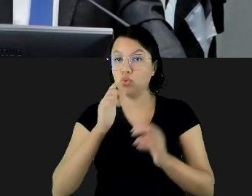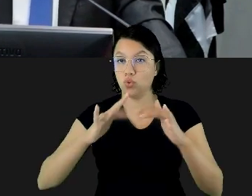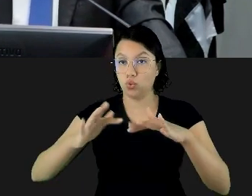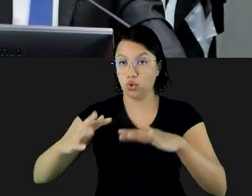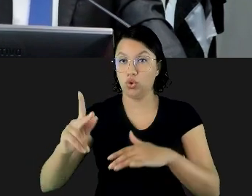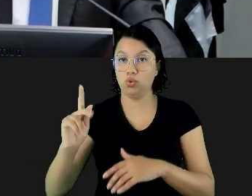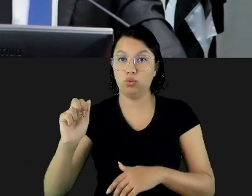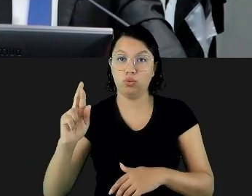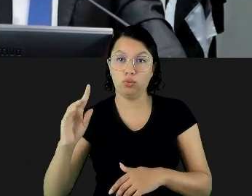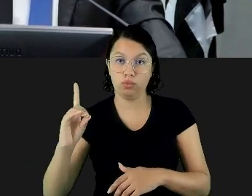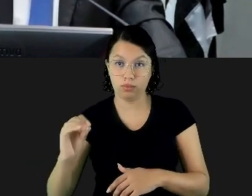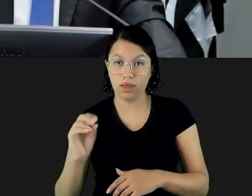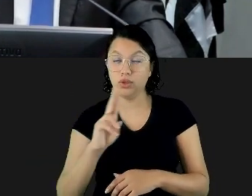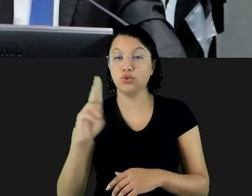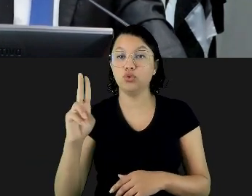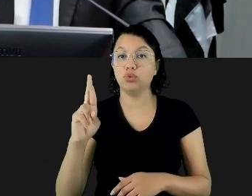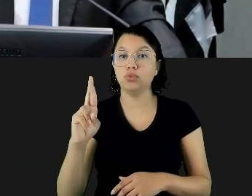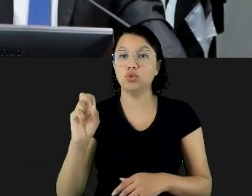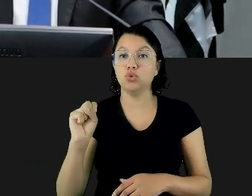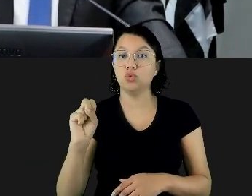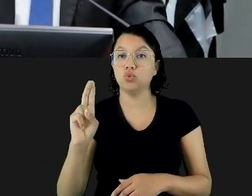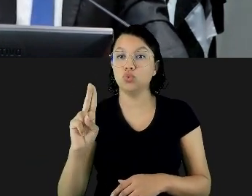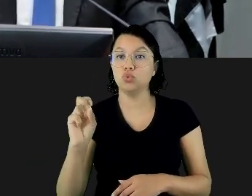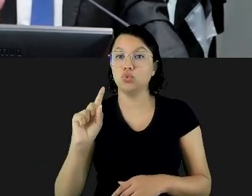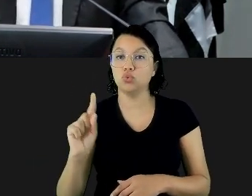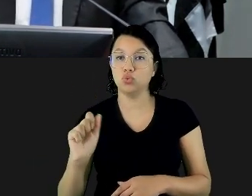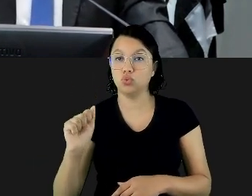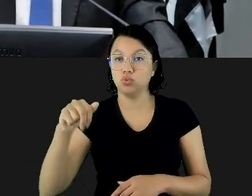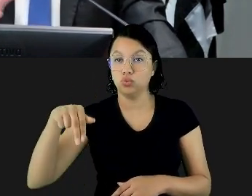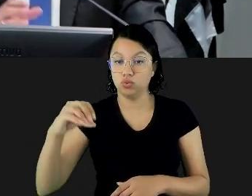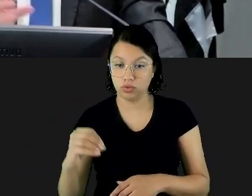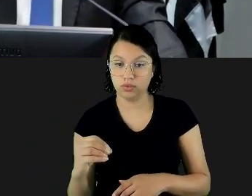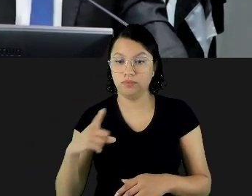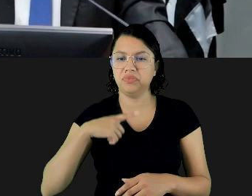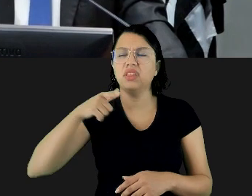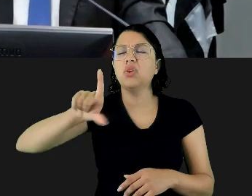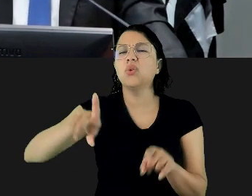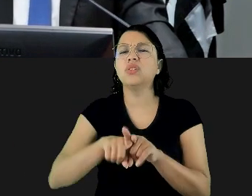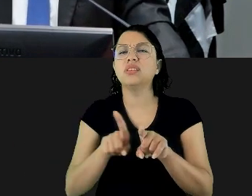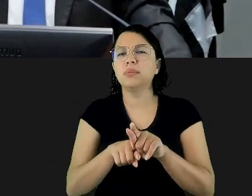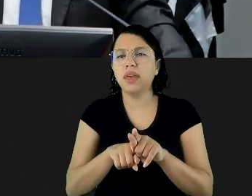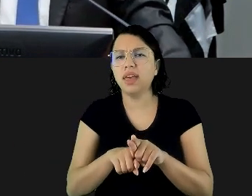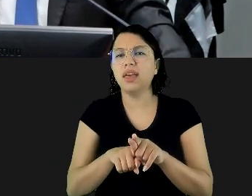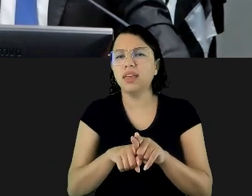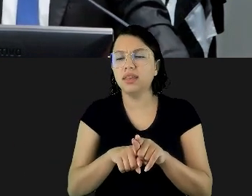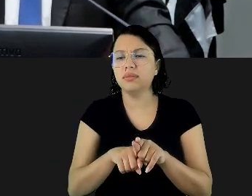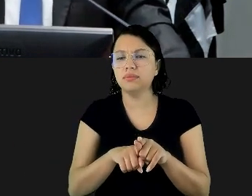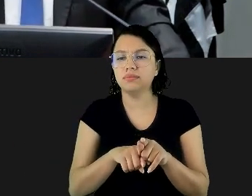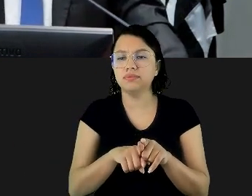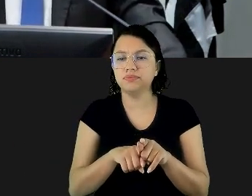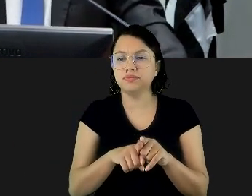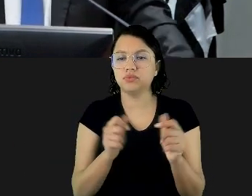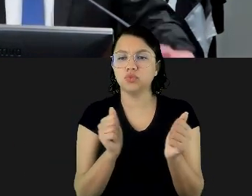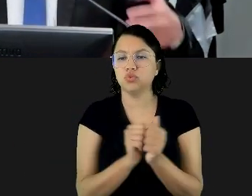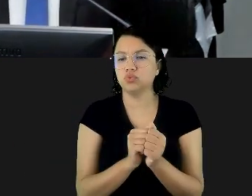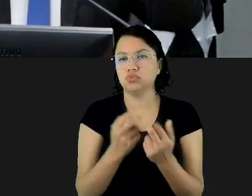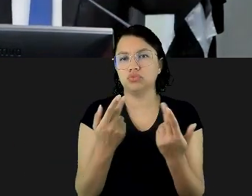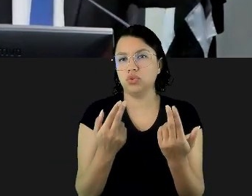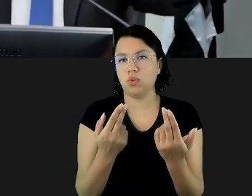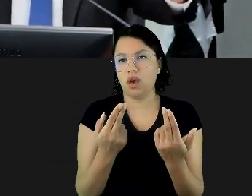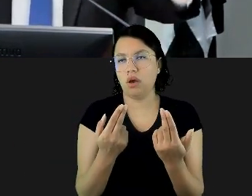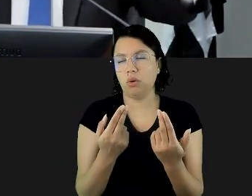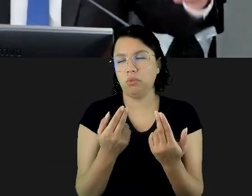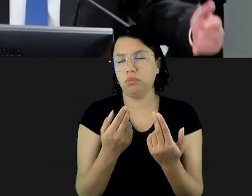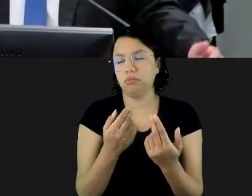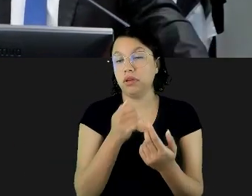Suzano, e tem uma outra que sempre compete com ela, tipo Coca-Cola e Pepsi-Cola, que